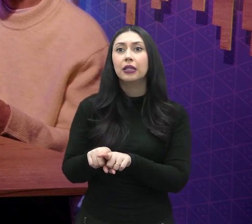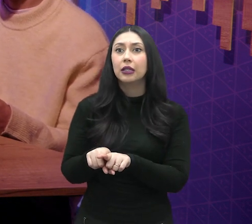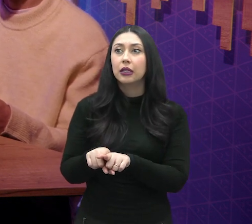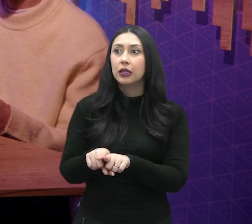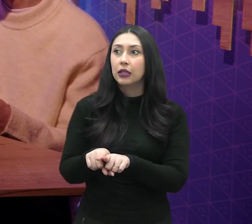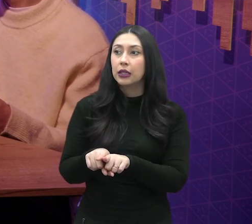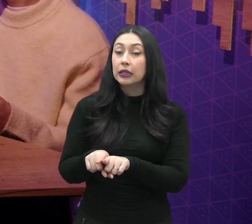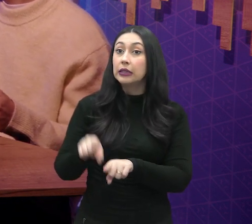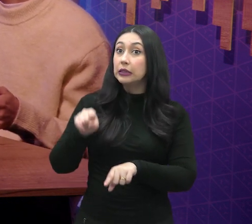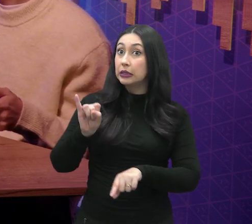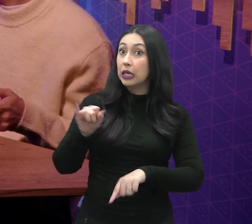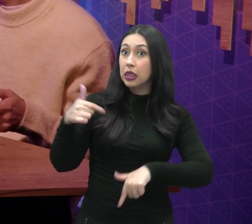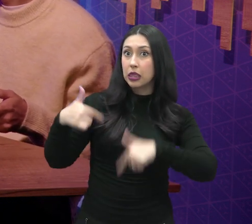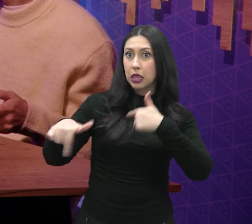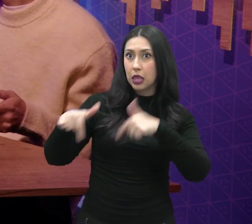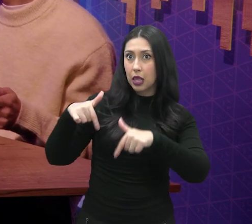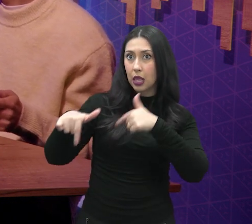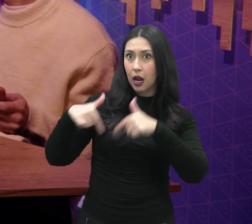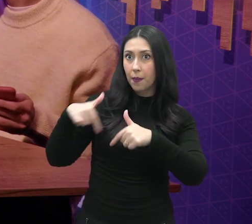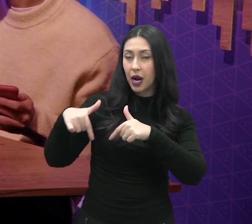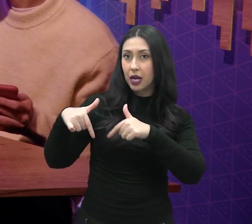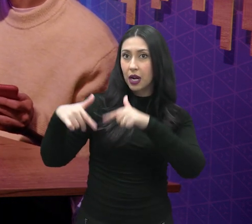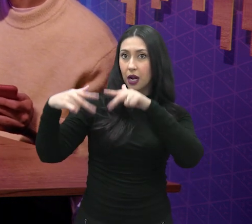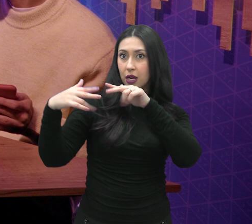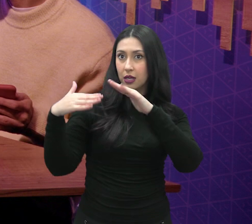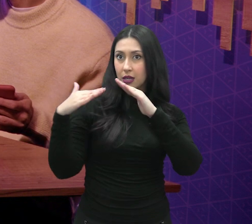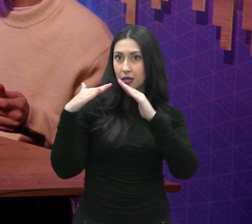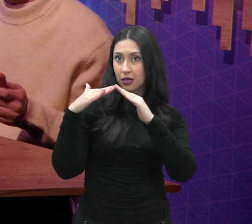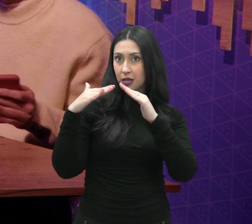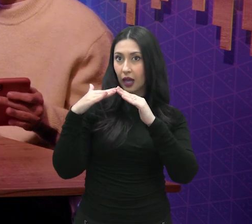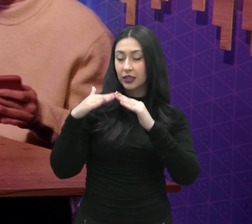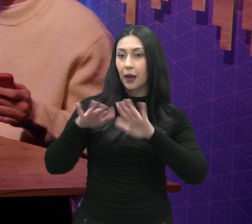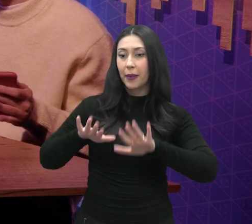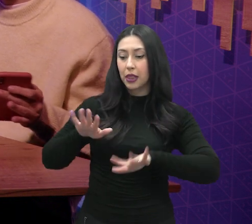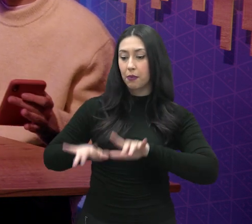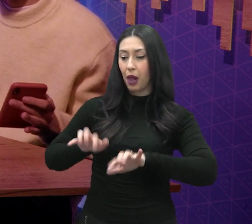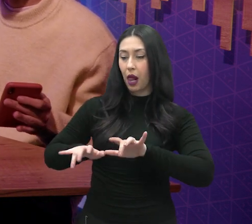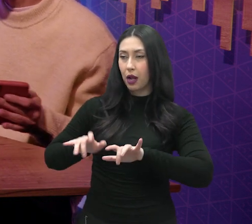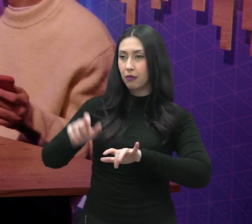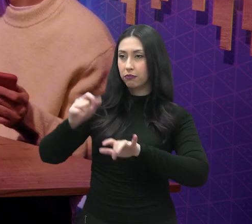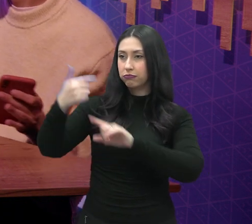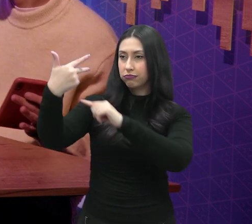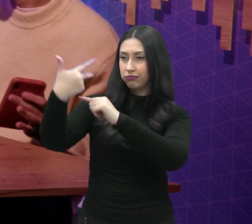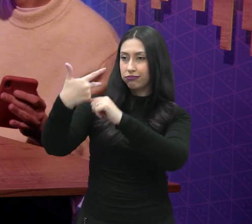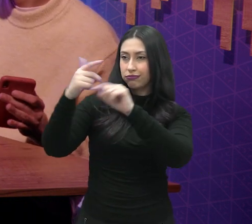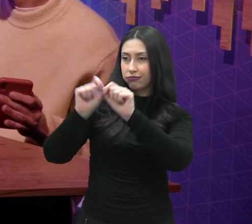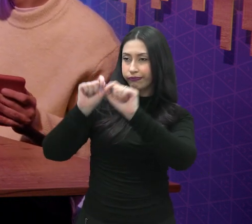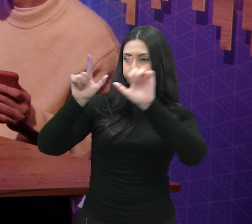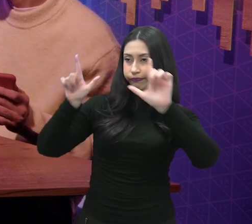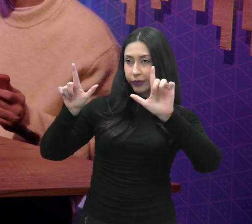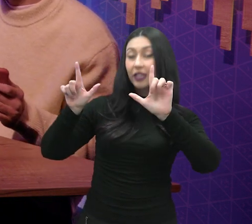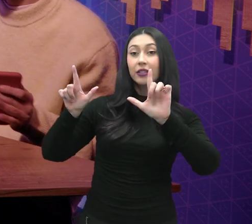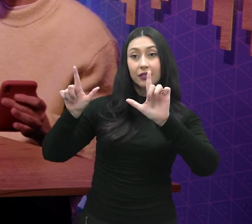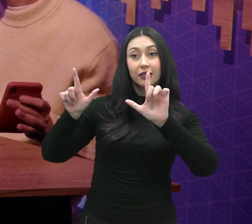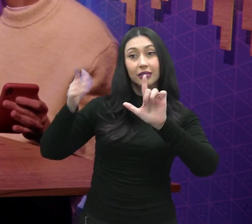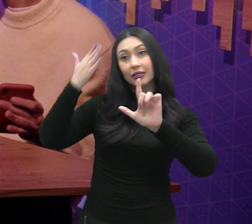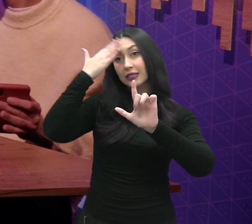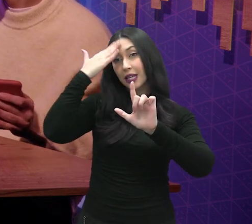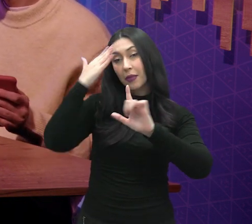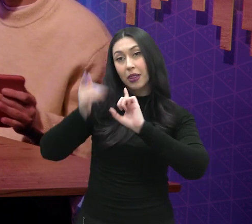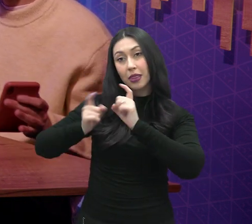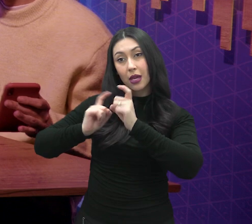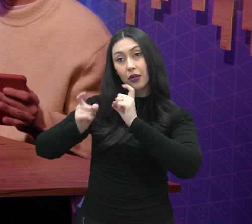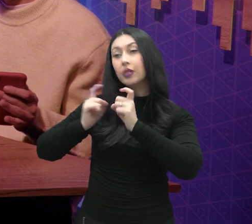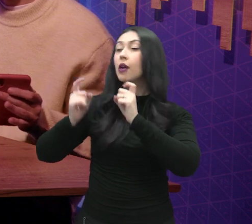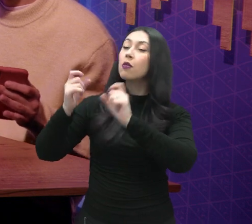que você abrir a câmera do seu celular, do seu notebook, enquanto você está tendo aquela chamada de vídeo,